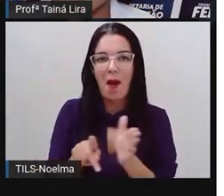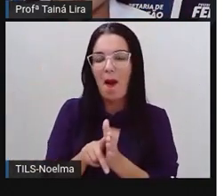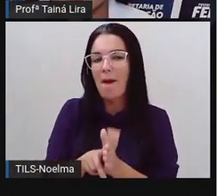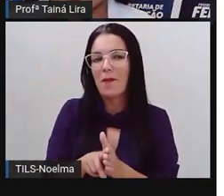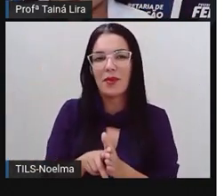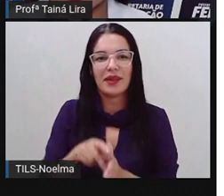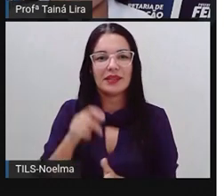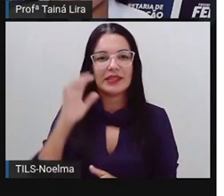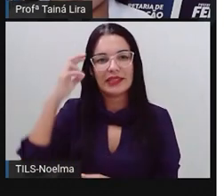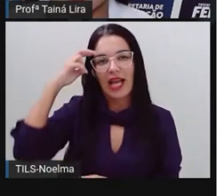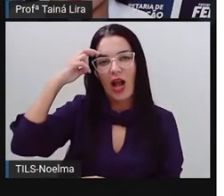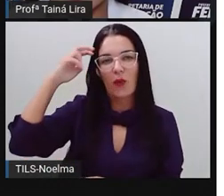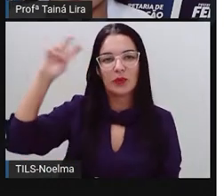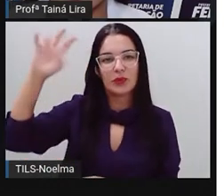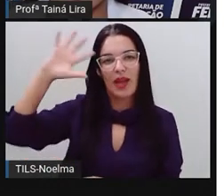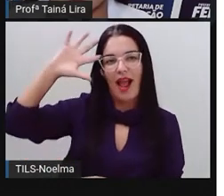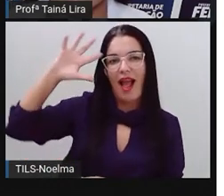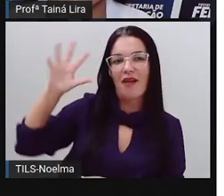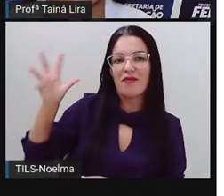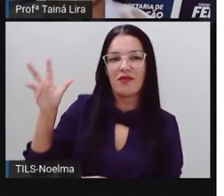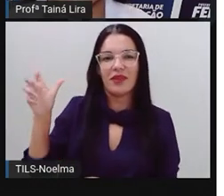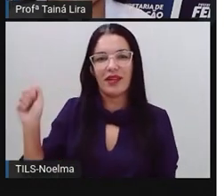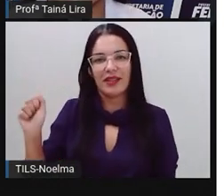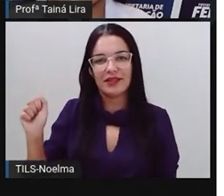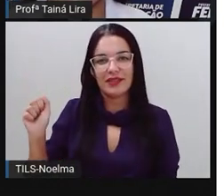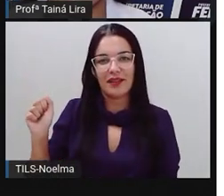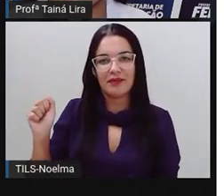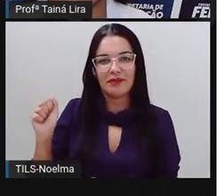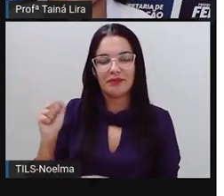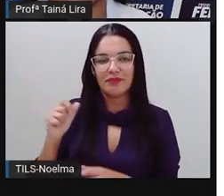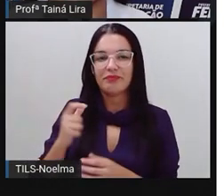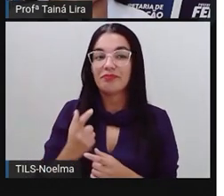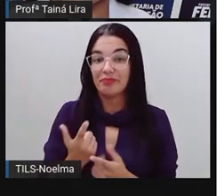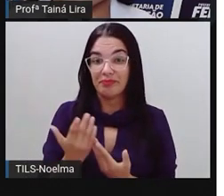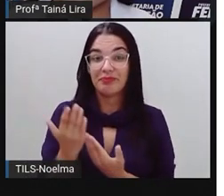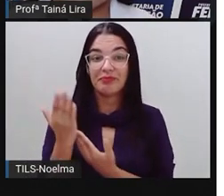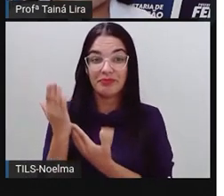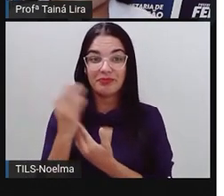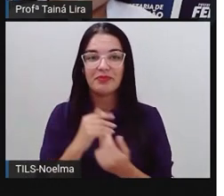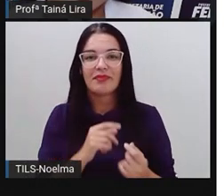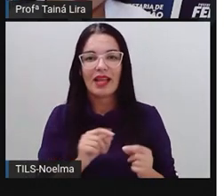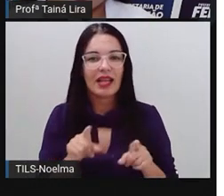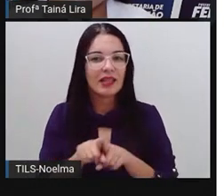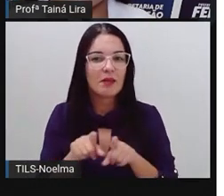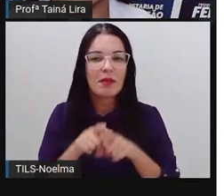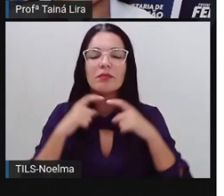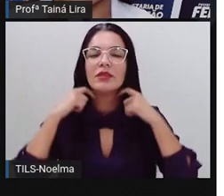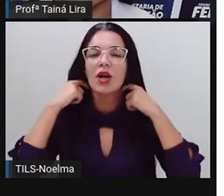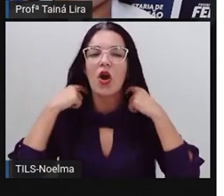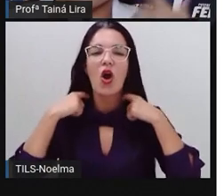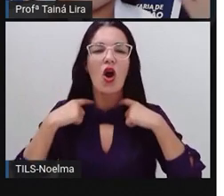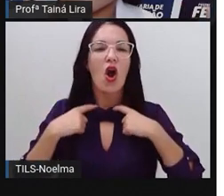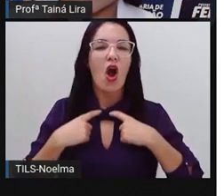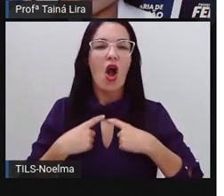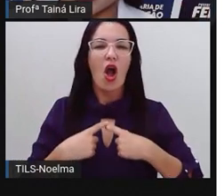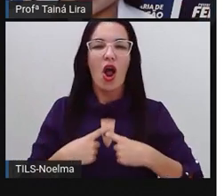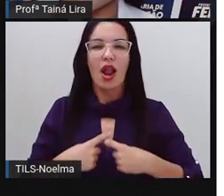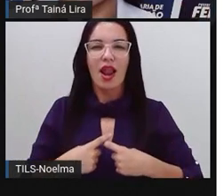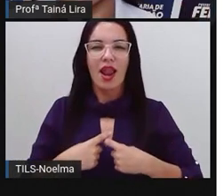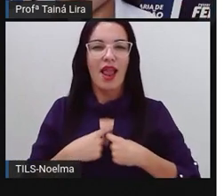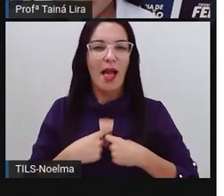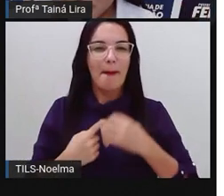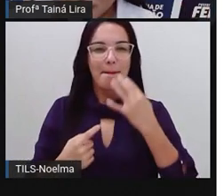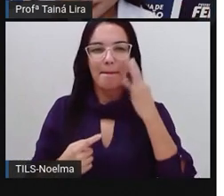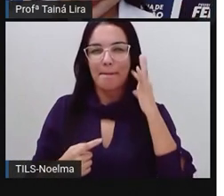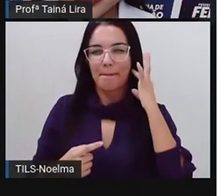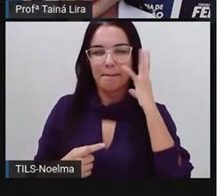usando turbante Então olha lá a questão do uso do turbante dos acessórios né os acessórios bem coloridos